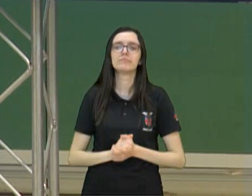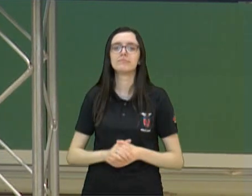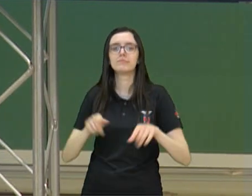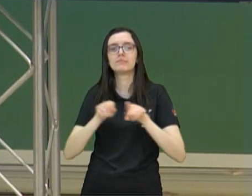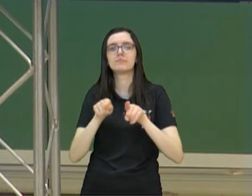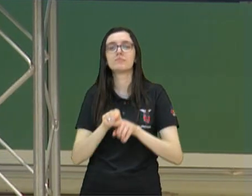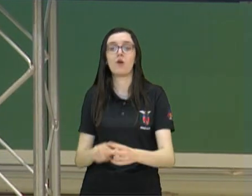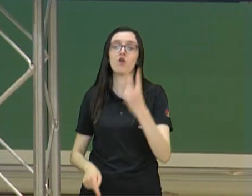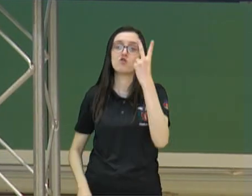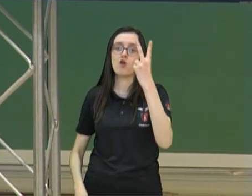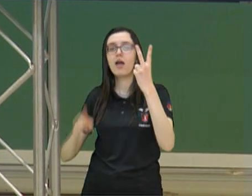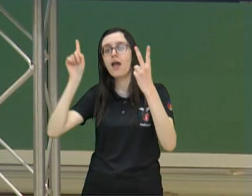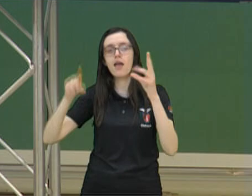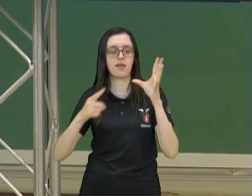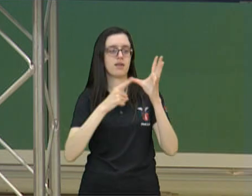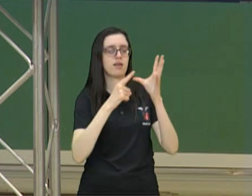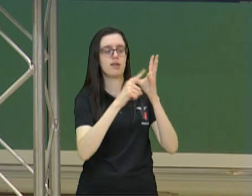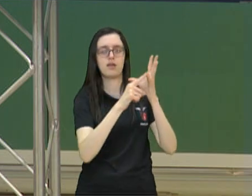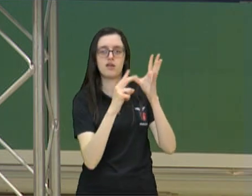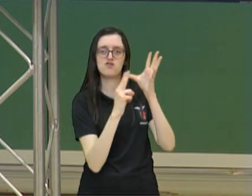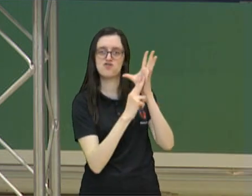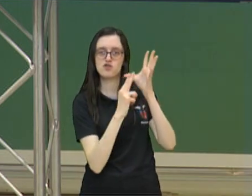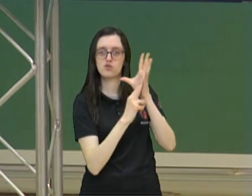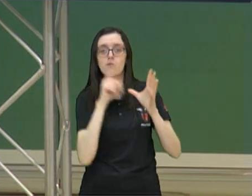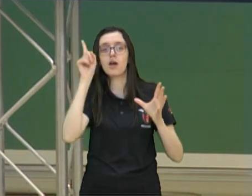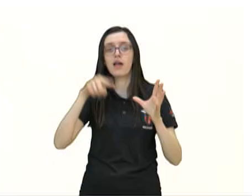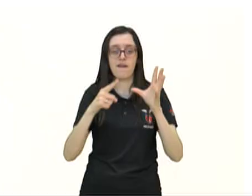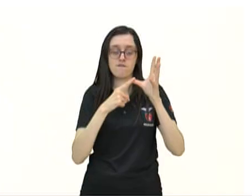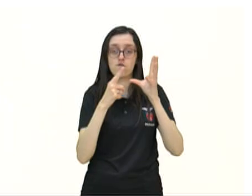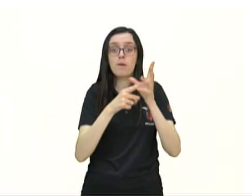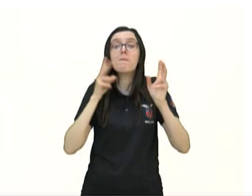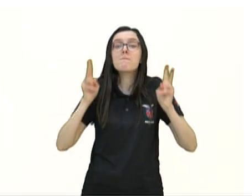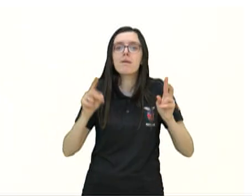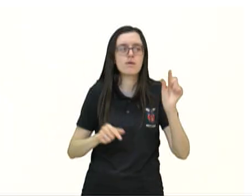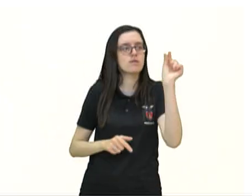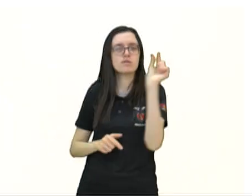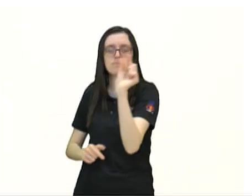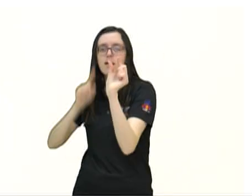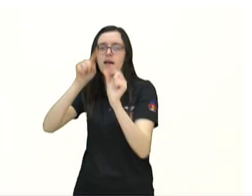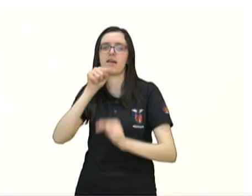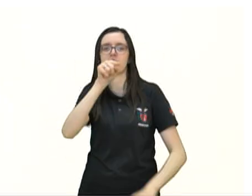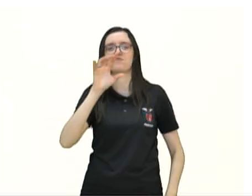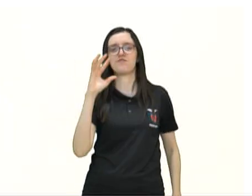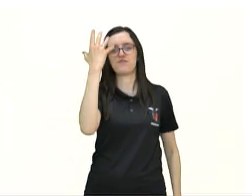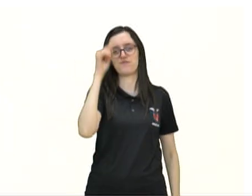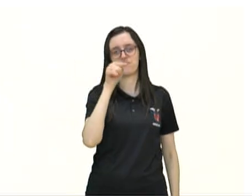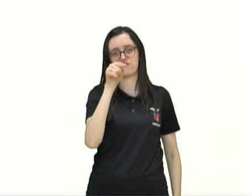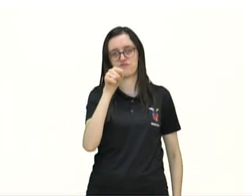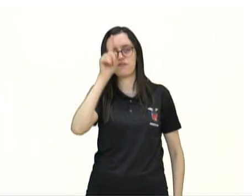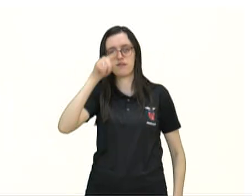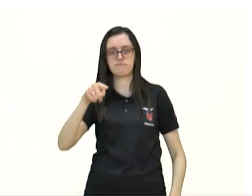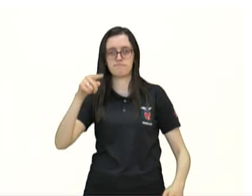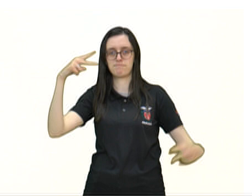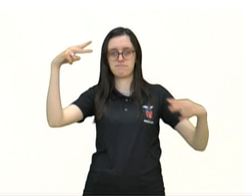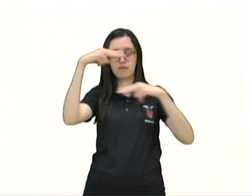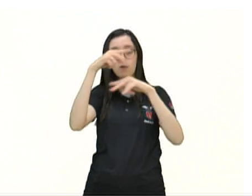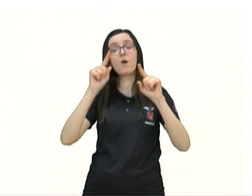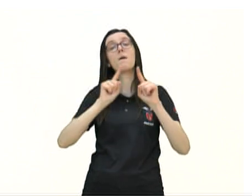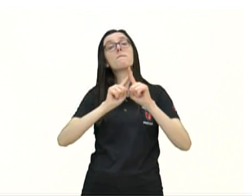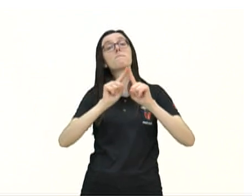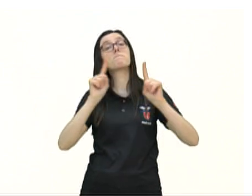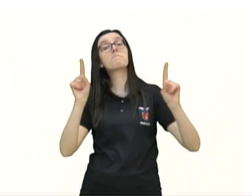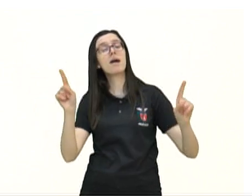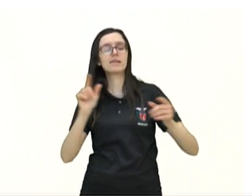e 2 ditongos, vogais na mesma sílaba. É isso que está acontecendo ali naquele trecho.